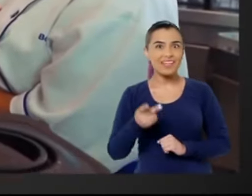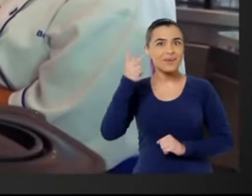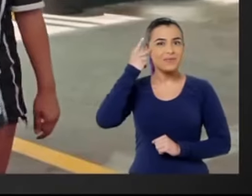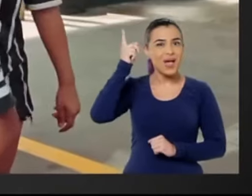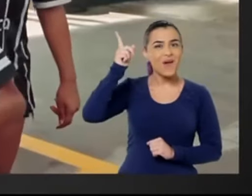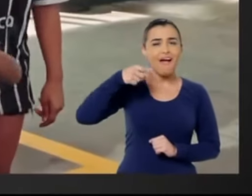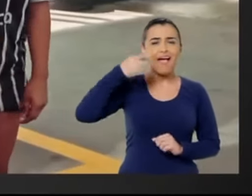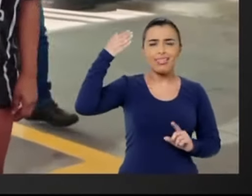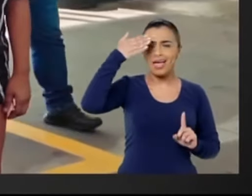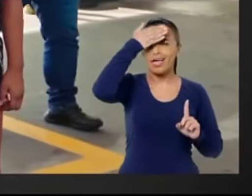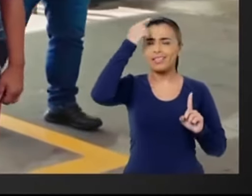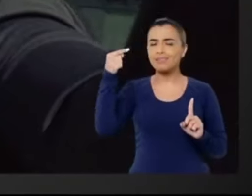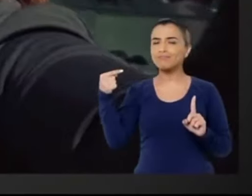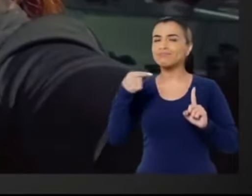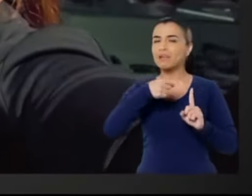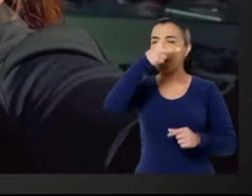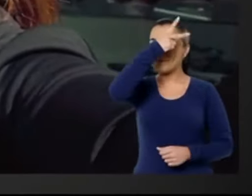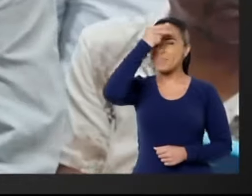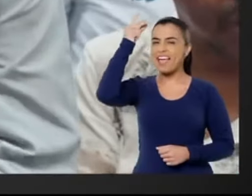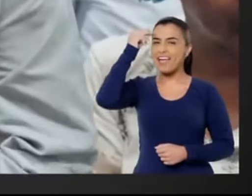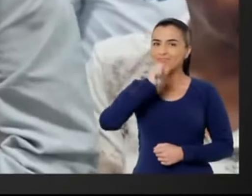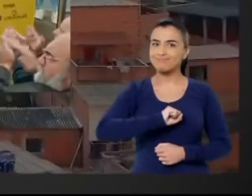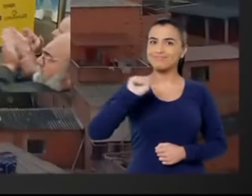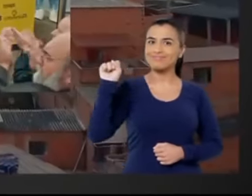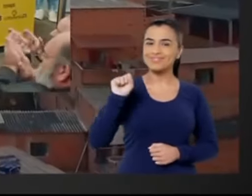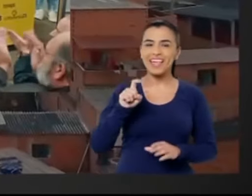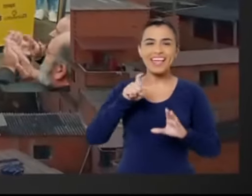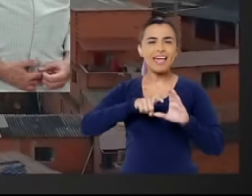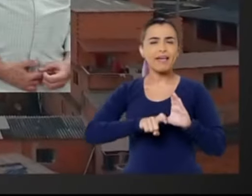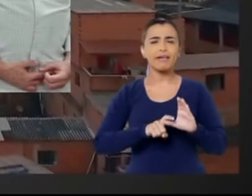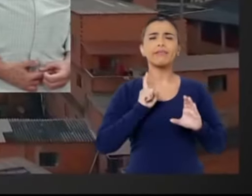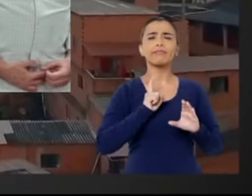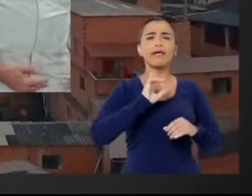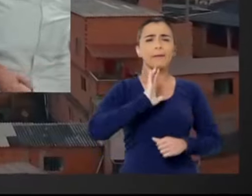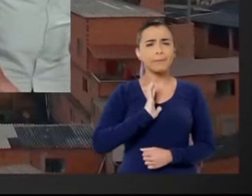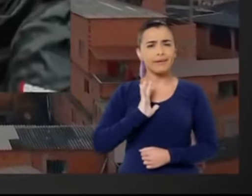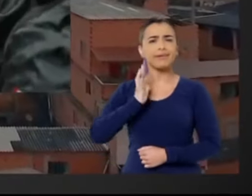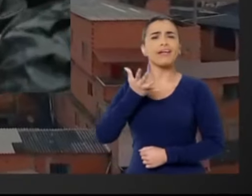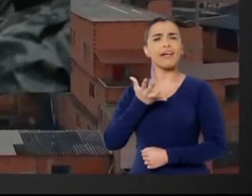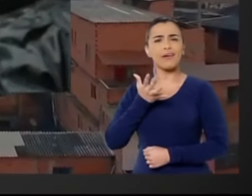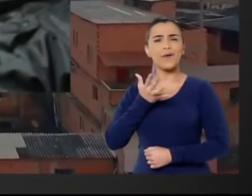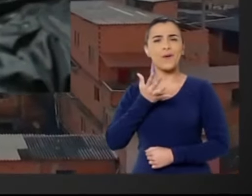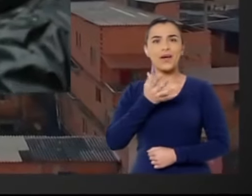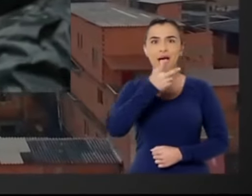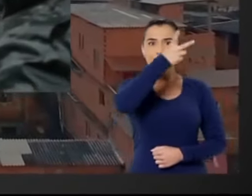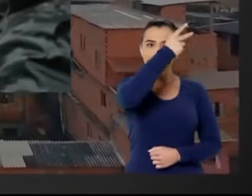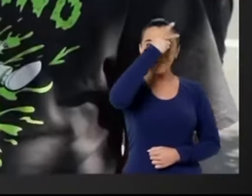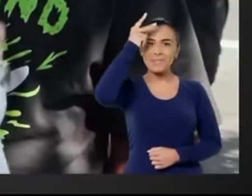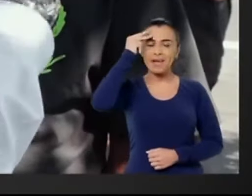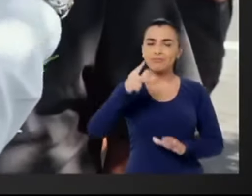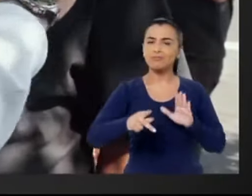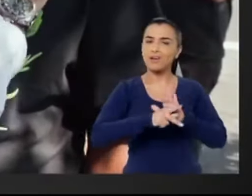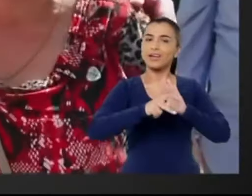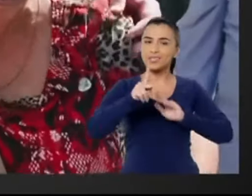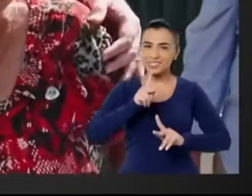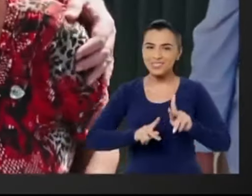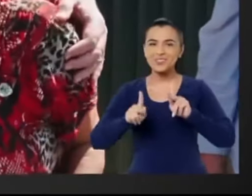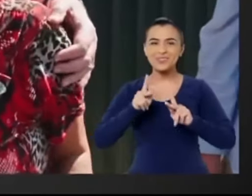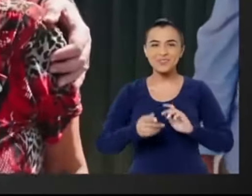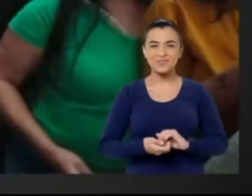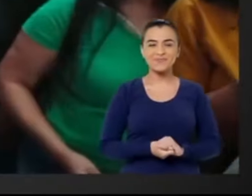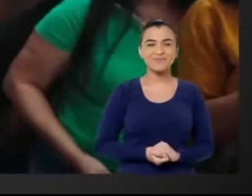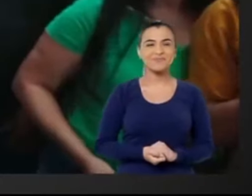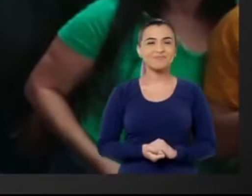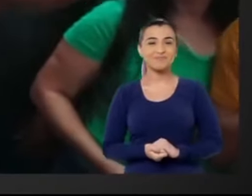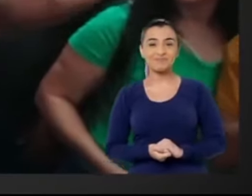Da Atena é São Paulo. É da Atena, é o prefeitão. Independência e coragem. O